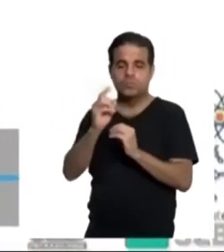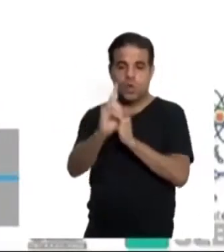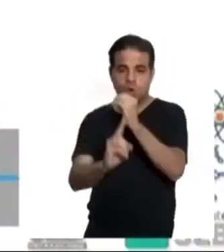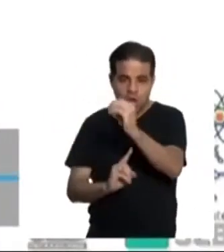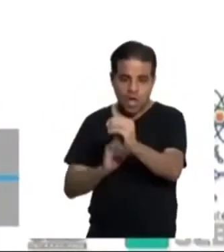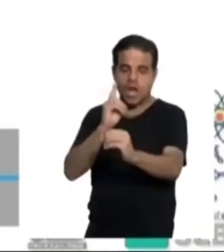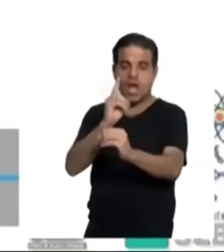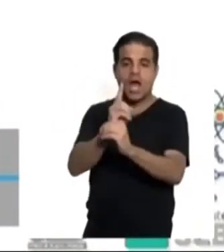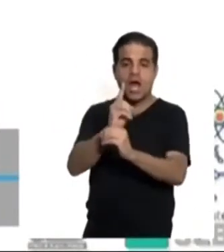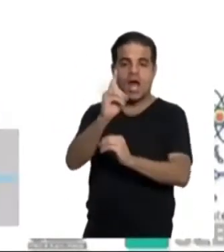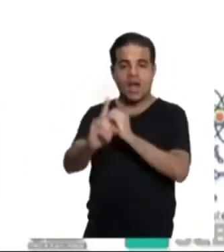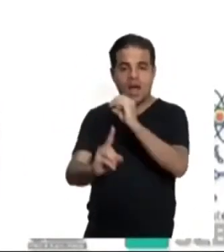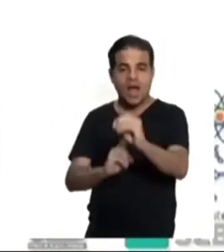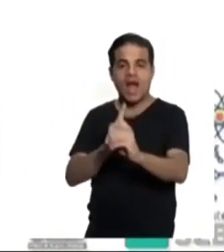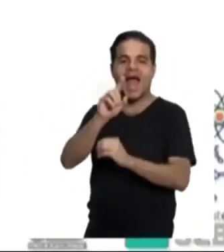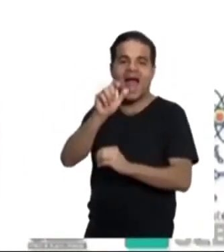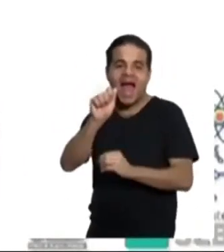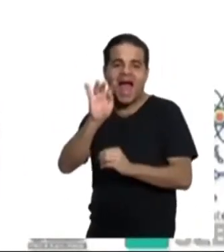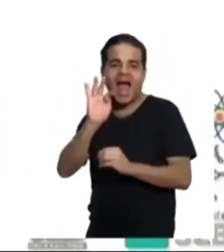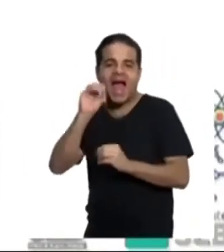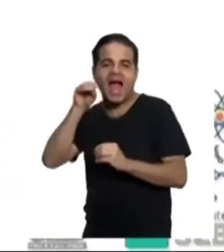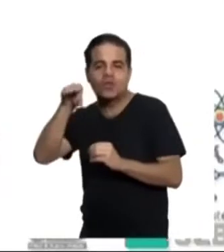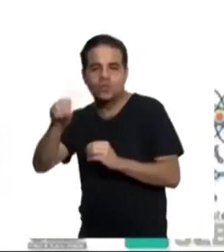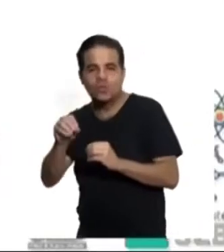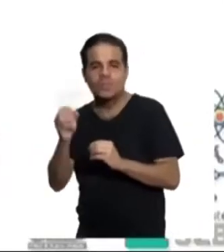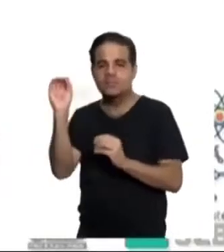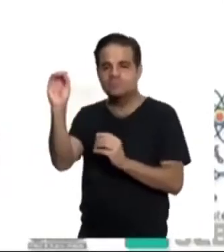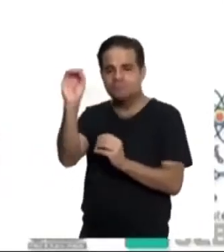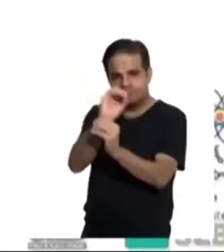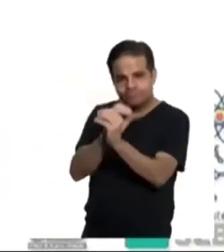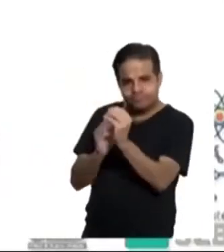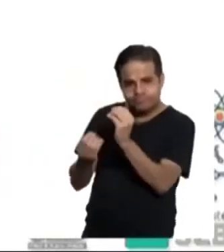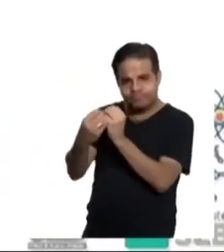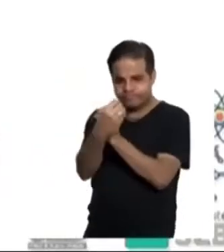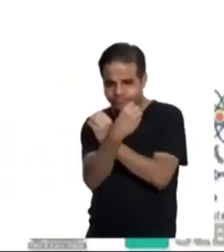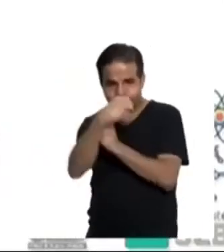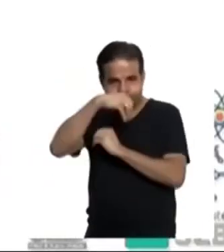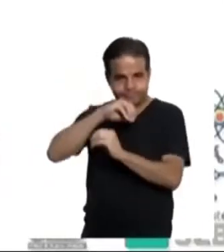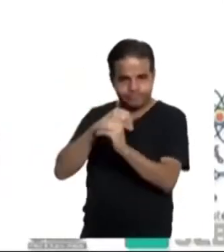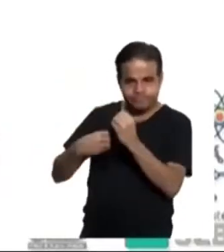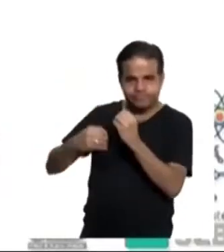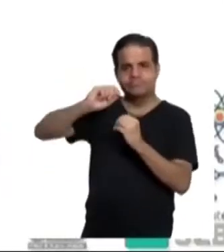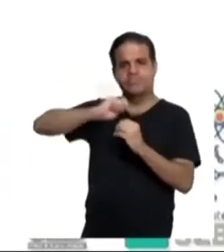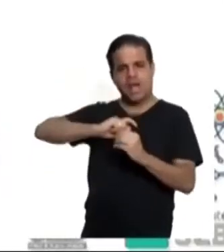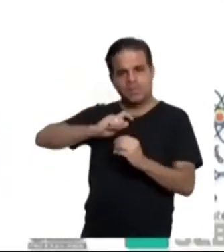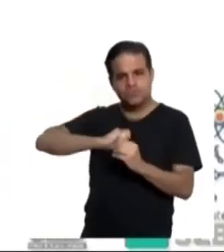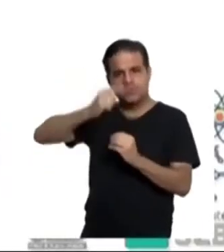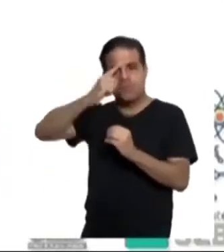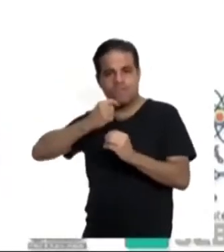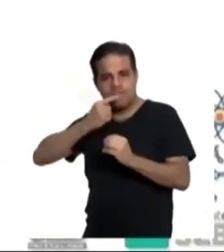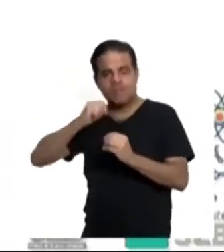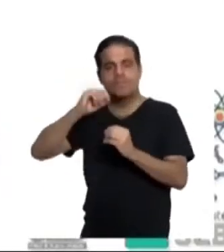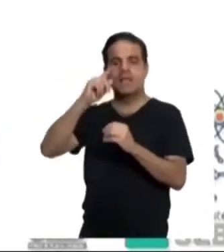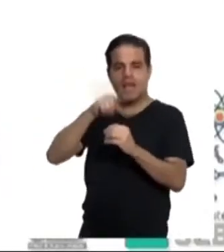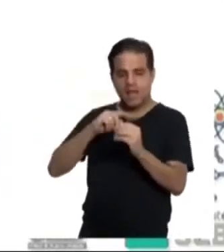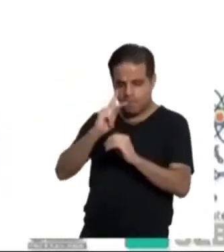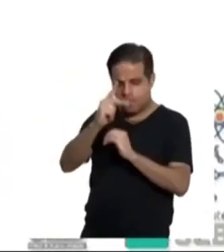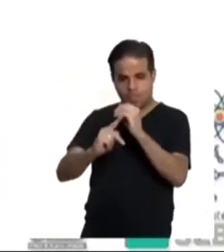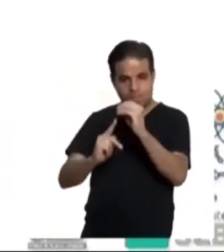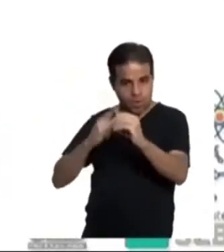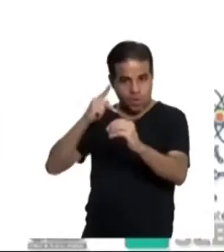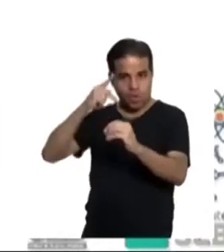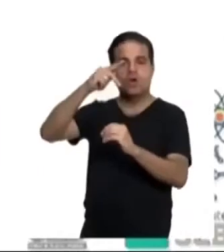nós estamos considerando aí essas bolinhas vermelhas, essas bolinhas azuis, que seriam os prótons e